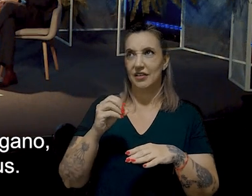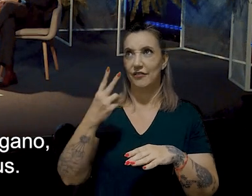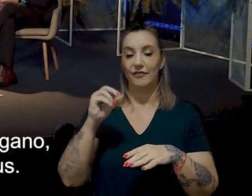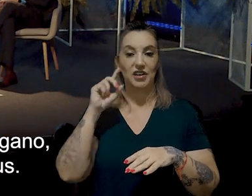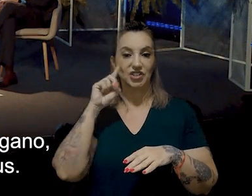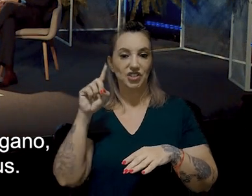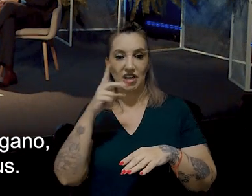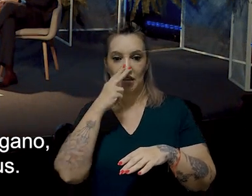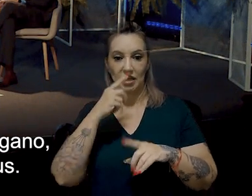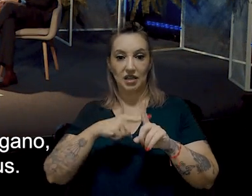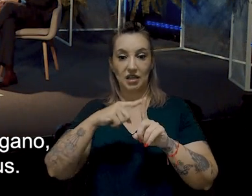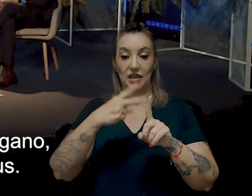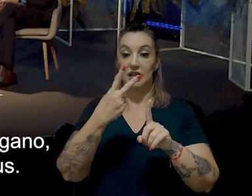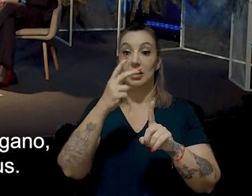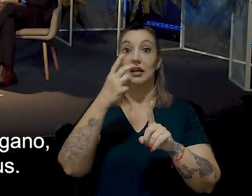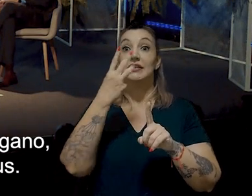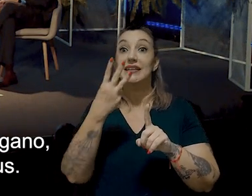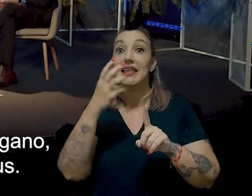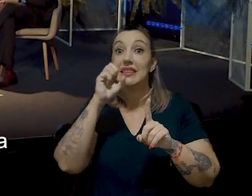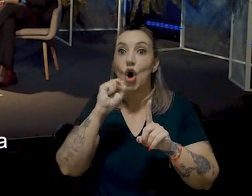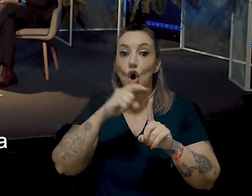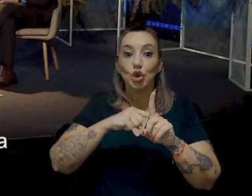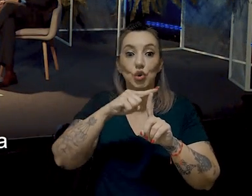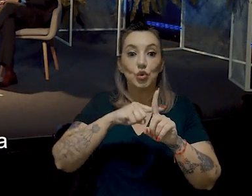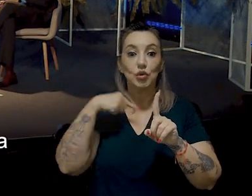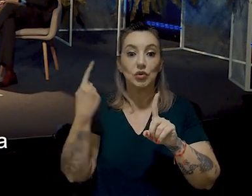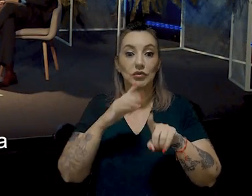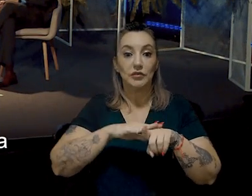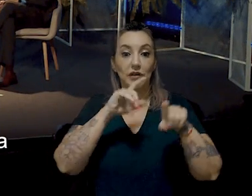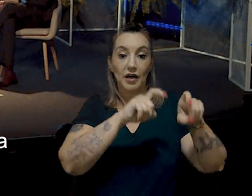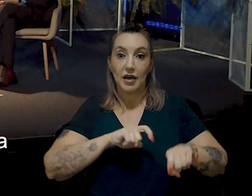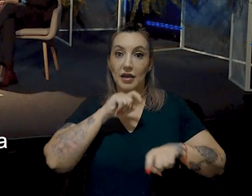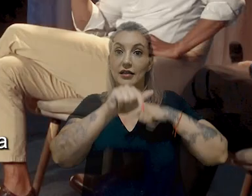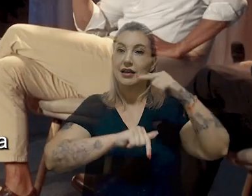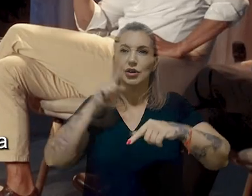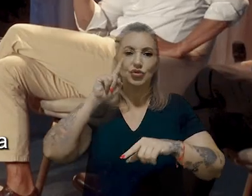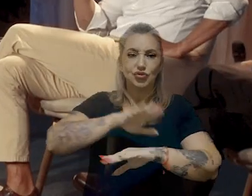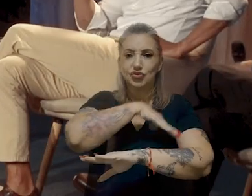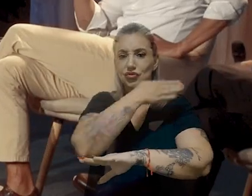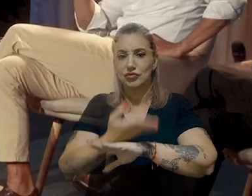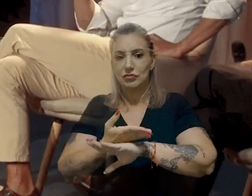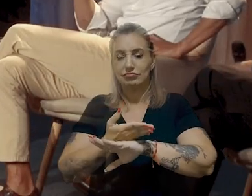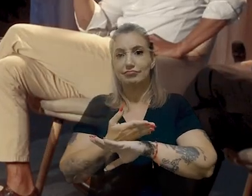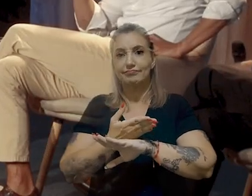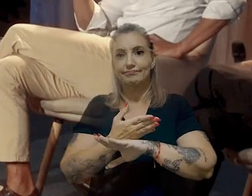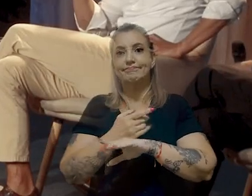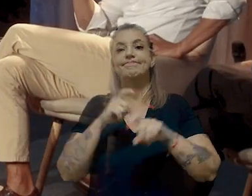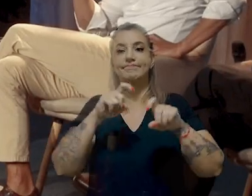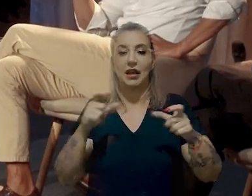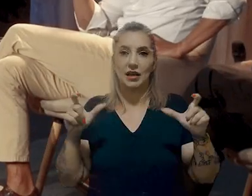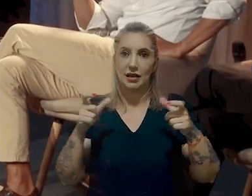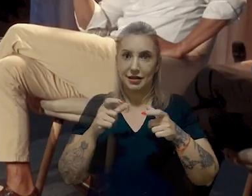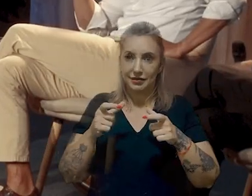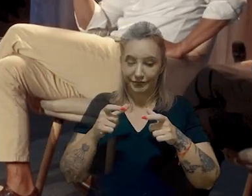mais de 20 dias Salvo engano com temperatura acima de 38º e a gente tem a turma na fazenda trabalhando o dia todo e obviamente a produtividade